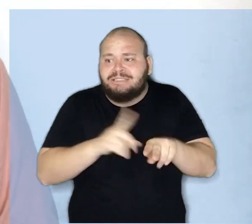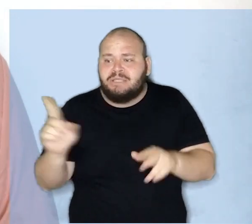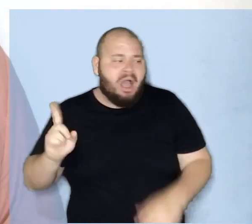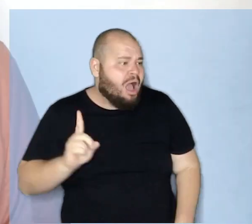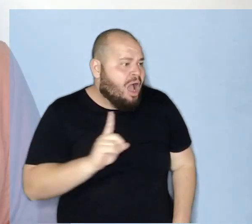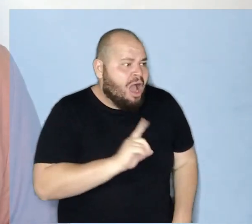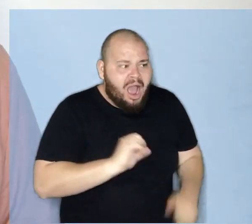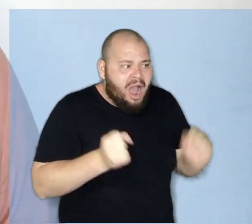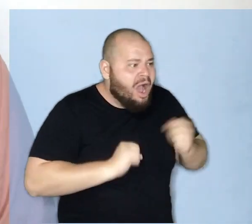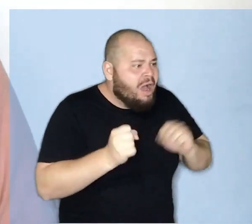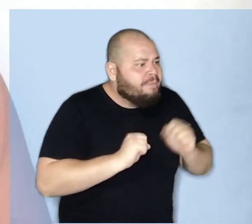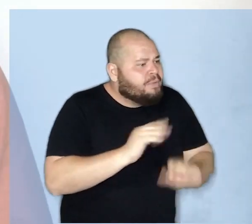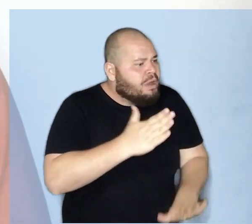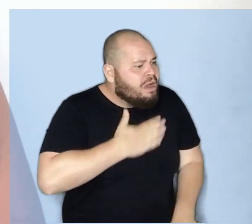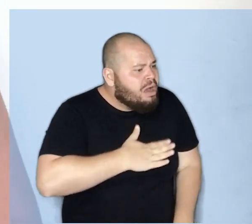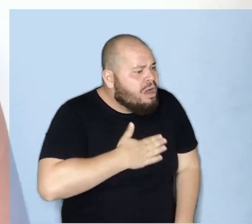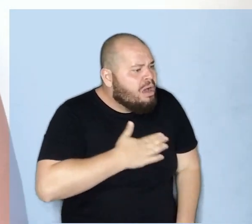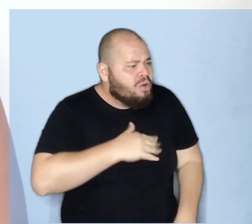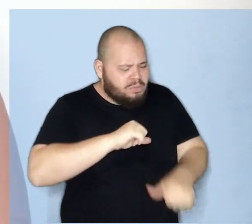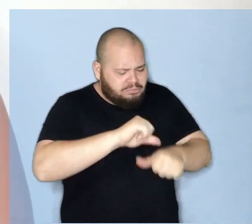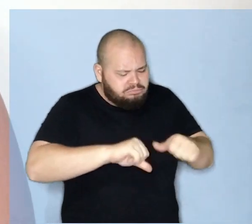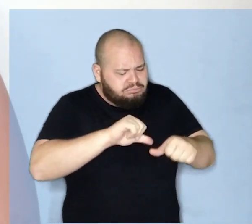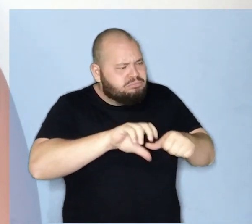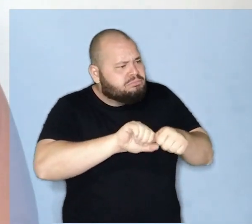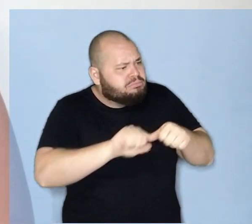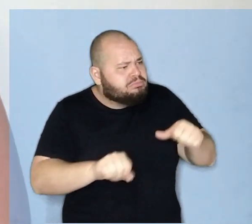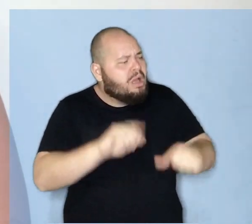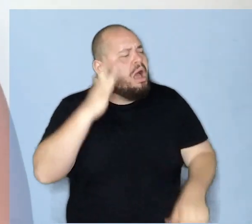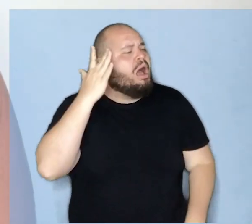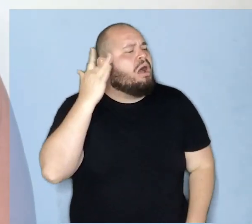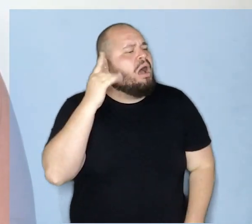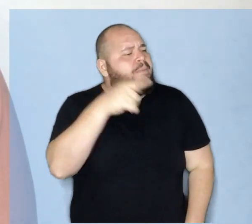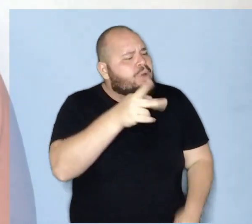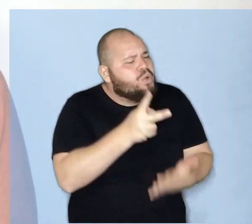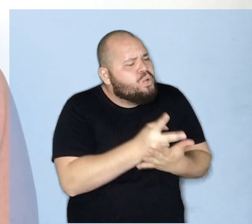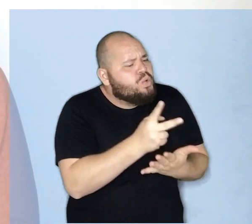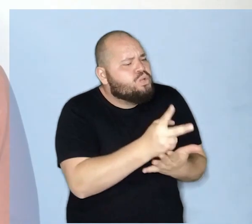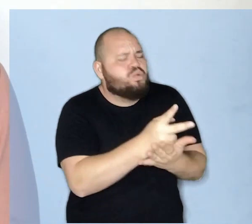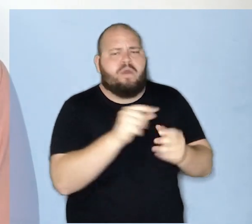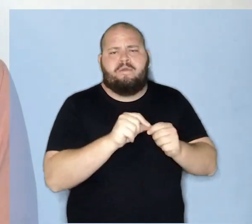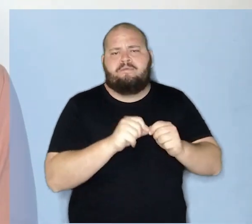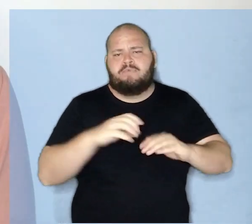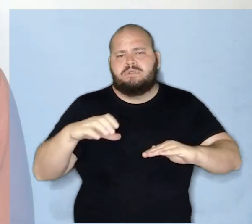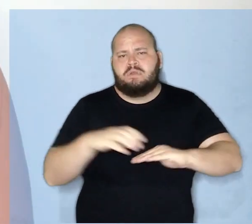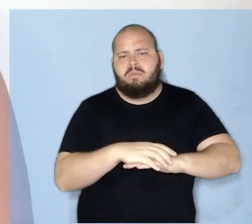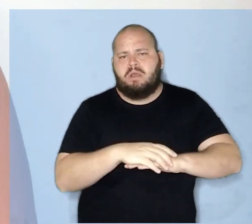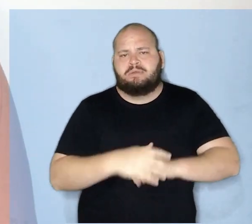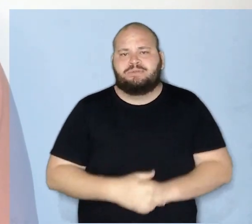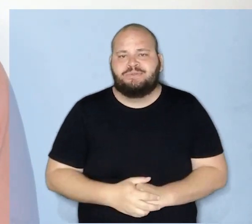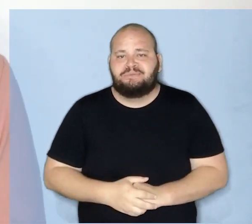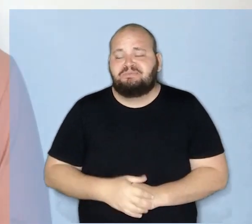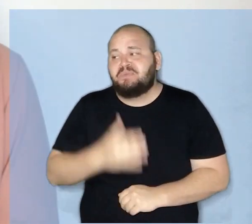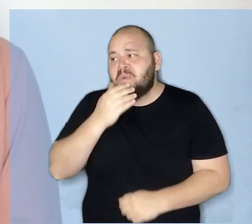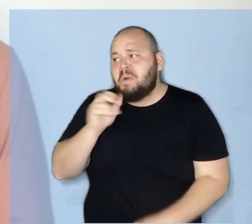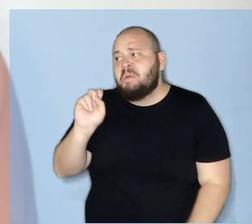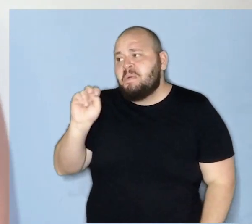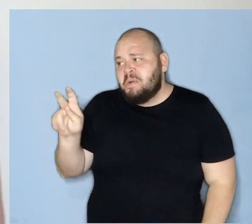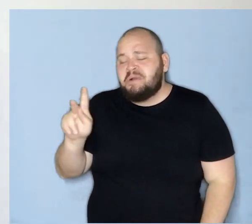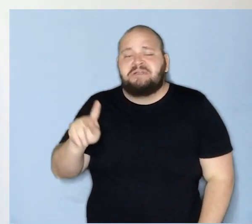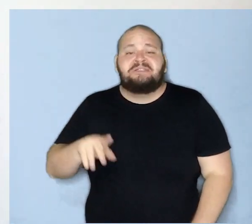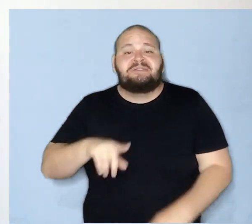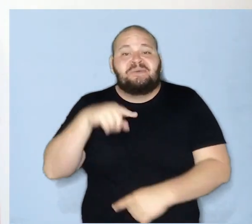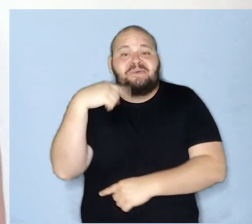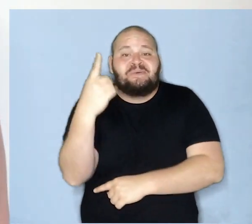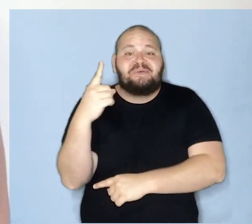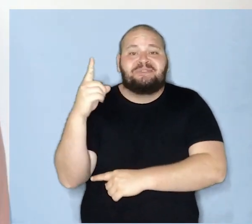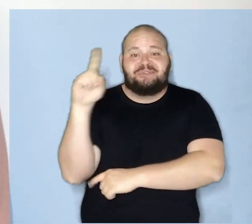calma, vá para a cama. Amanhã de manhã você termina os sapatos. E foi o que ele fez. Na manhã seguinte, tomou um café e